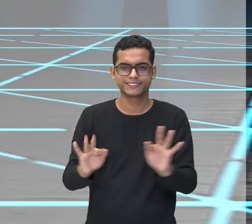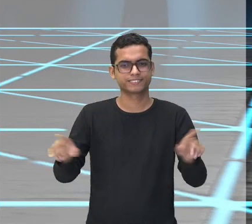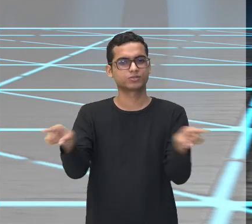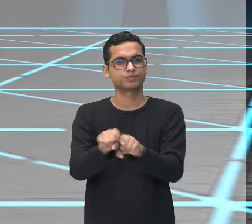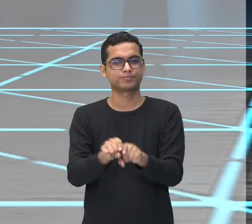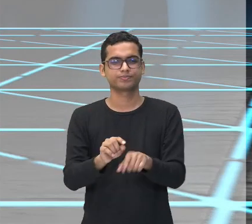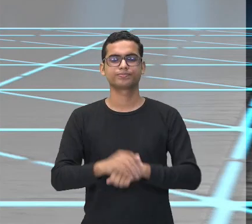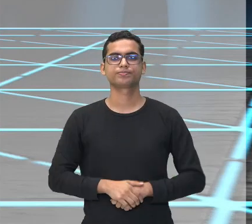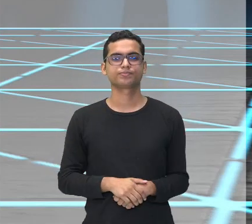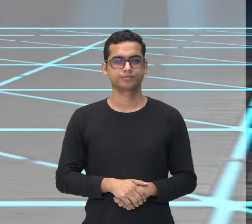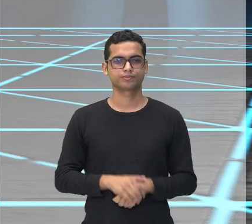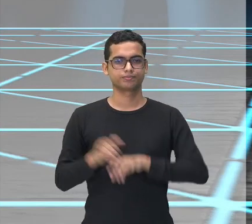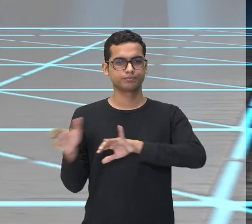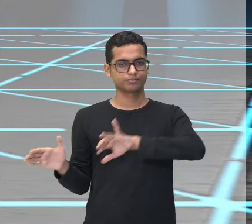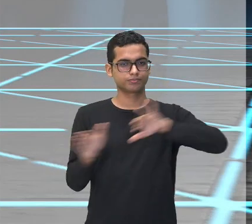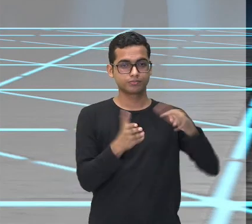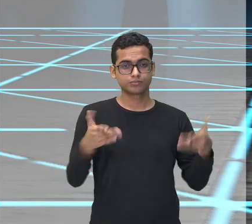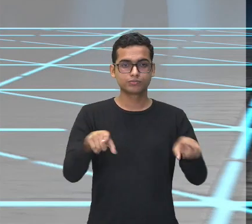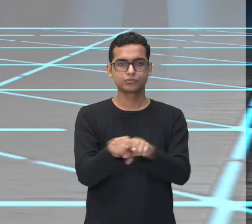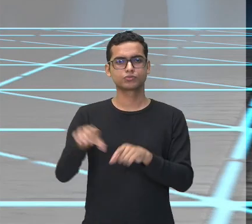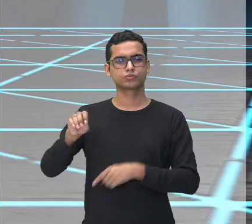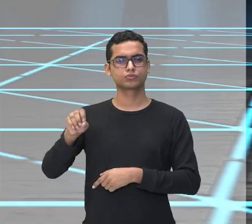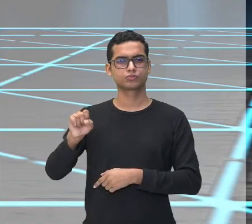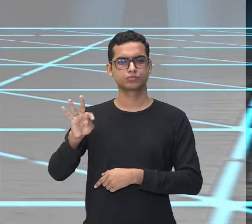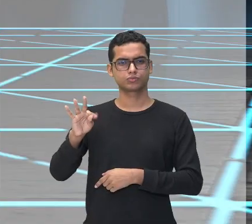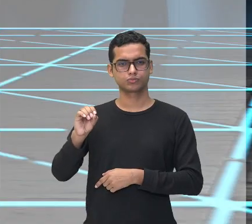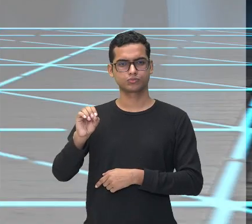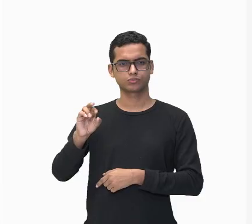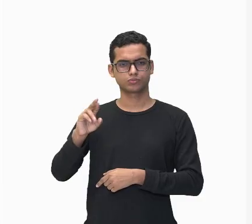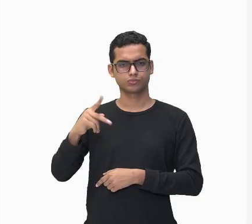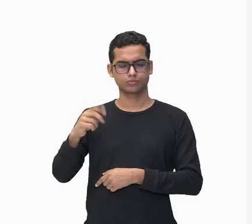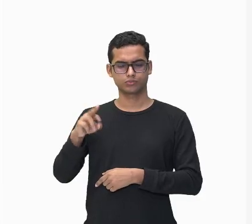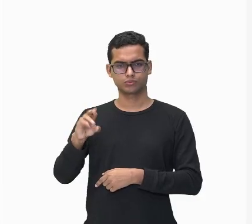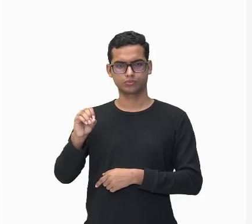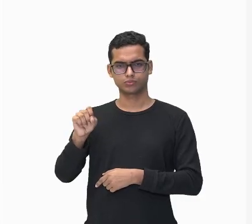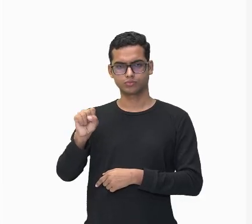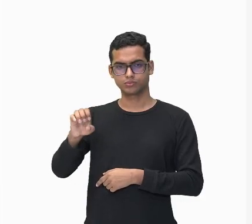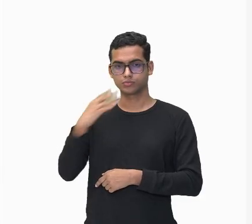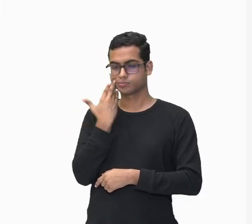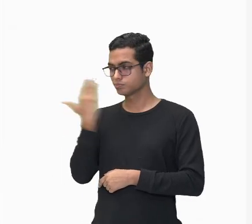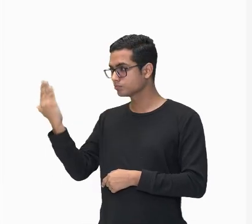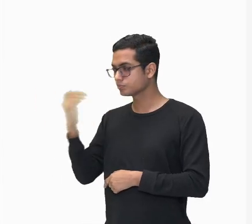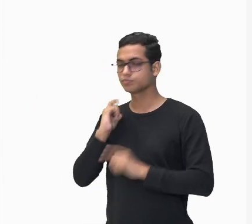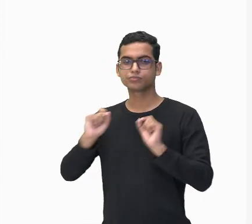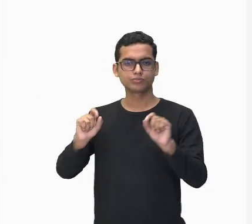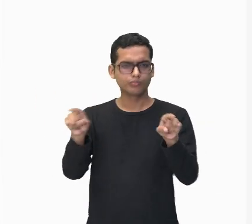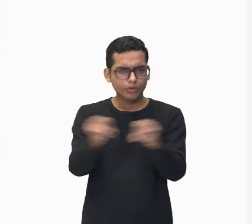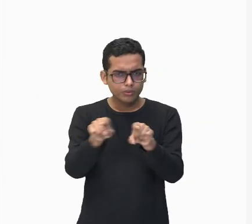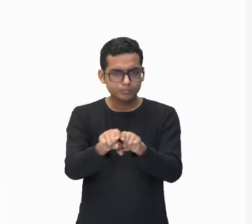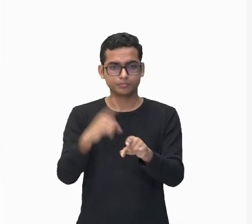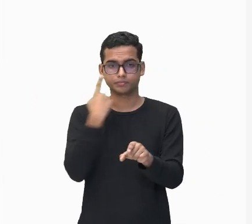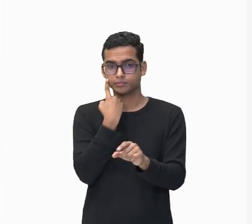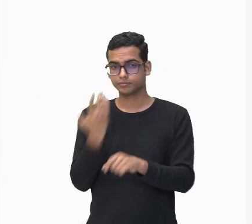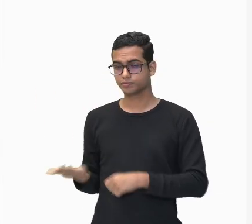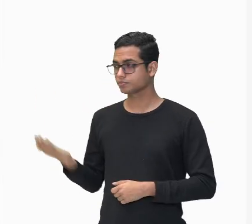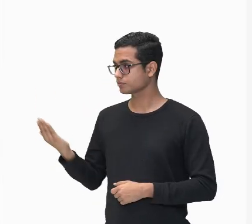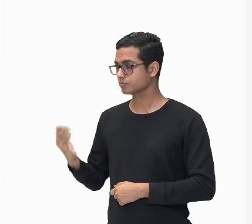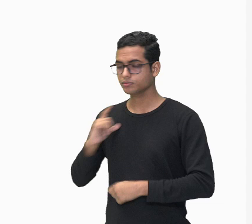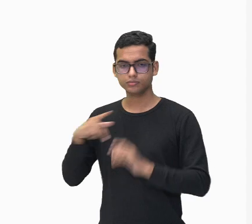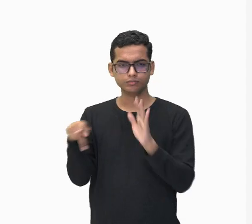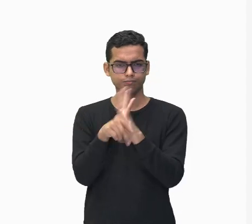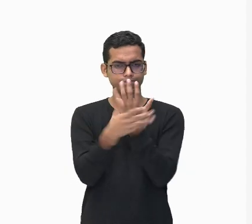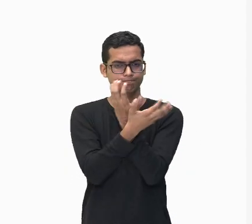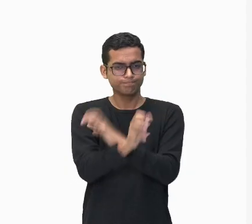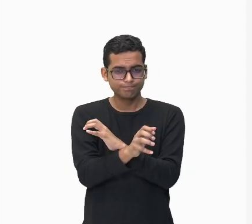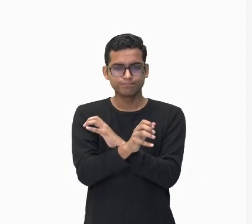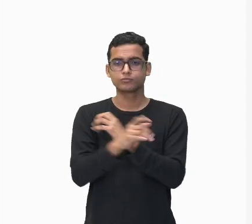ataca ali os ossos, ok? Vocês vão ver aí na imagem a diferença de um osso normal, onde você vai ver que é